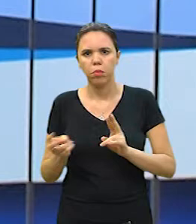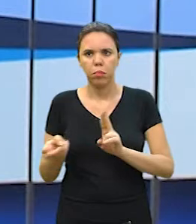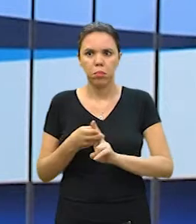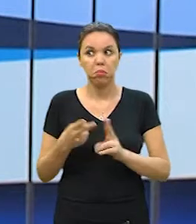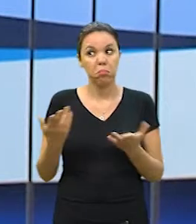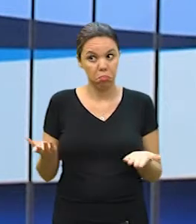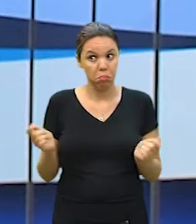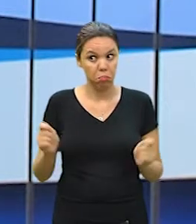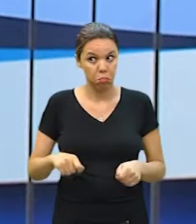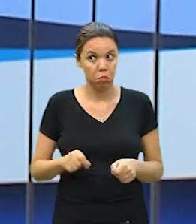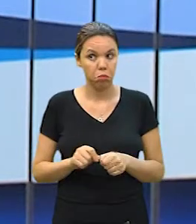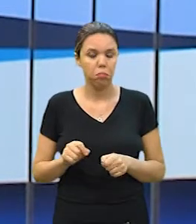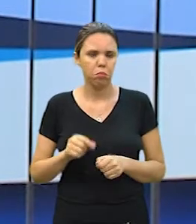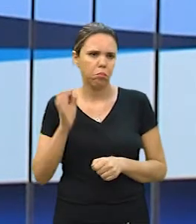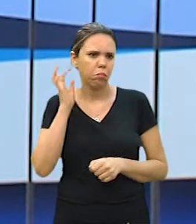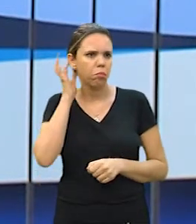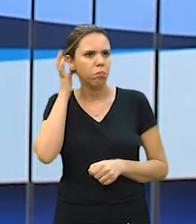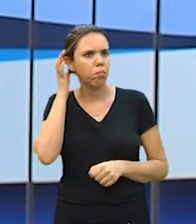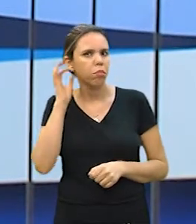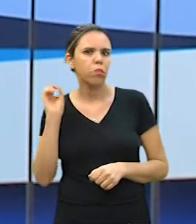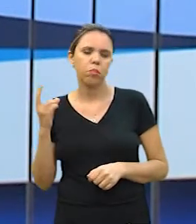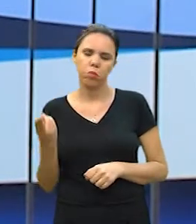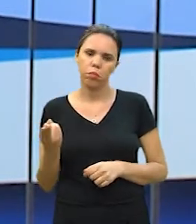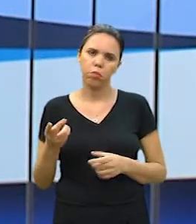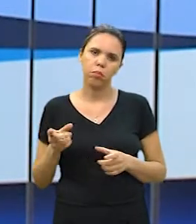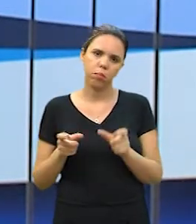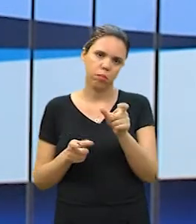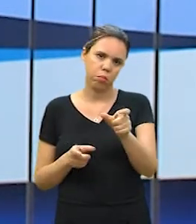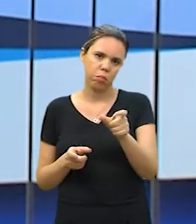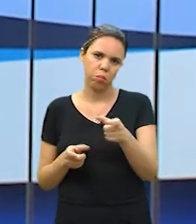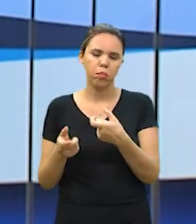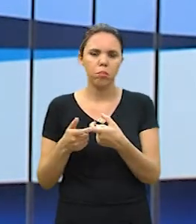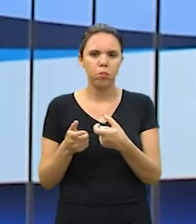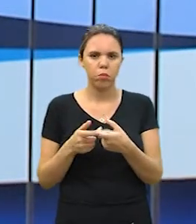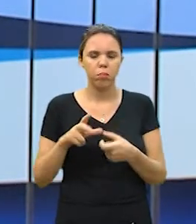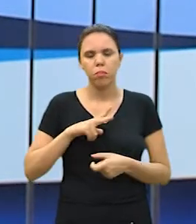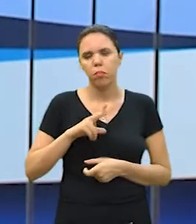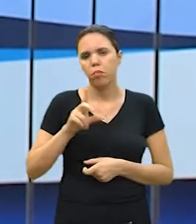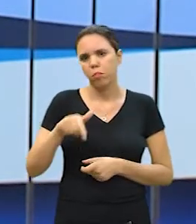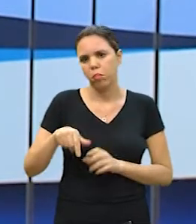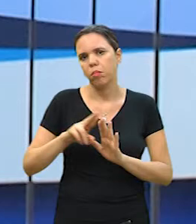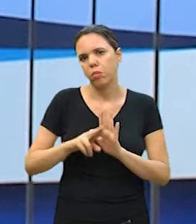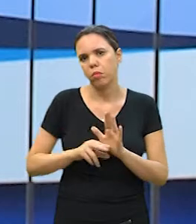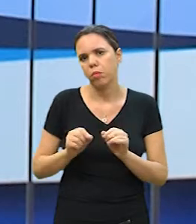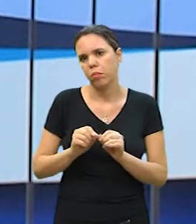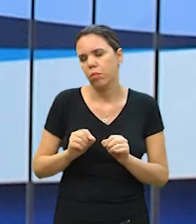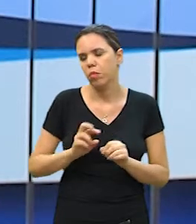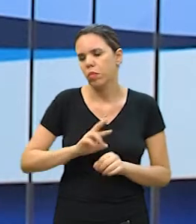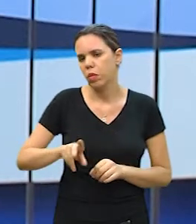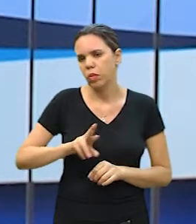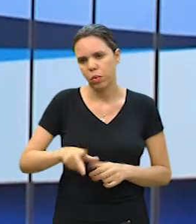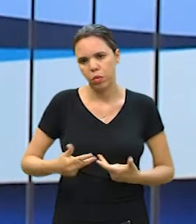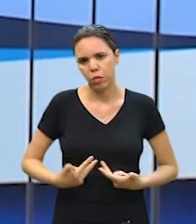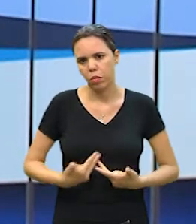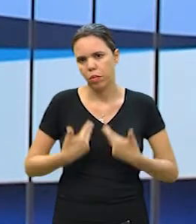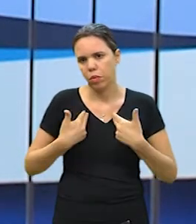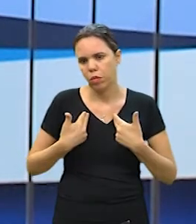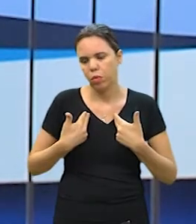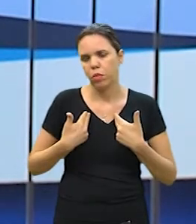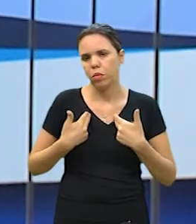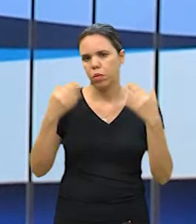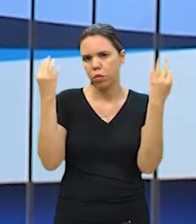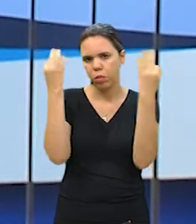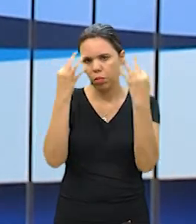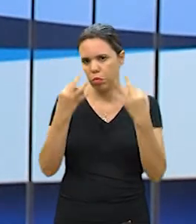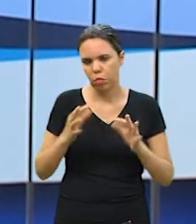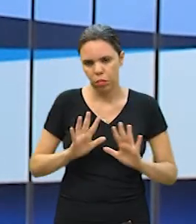pelo Sistema Único de Saúde, o SUS, ou pelo convênio, porque este procedimento é descaracterizado da plástica